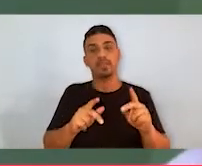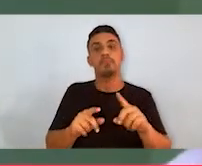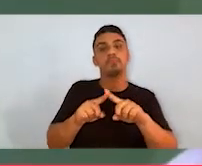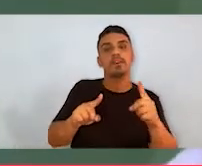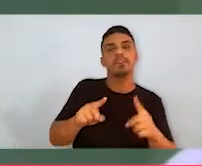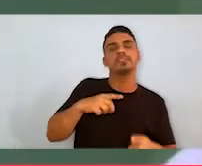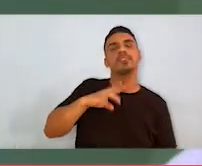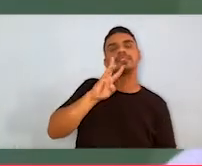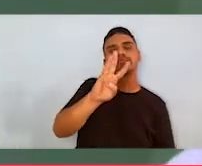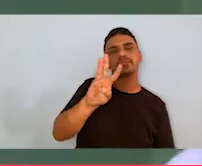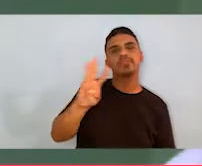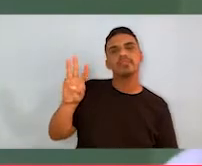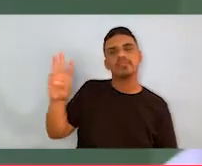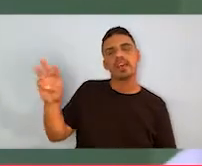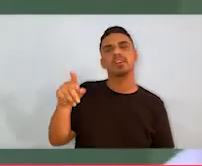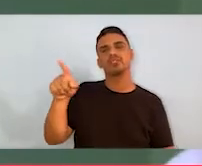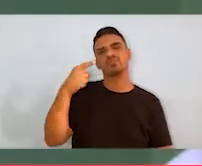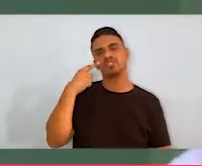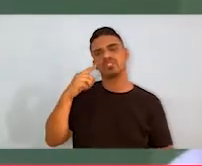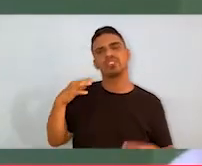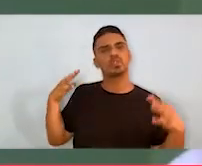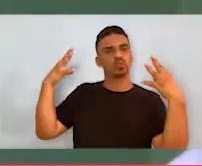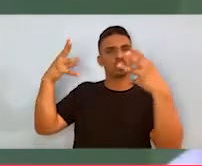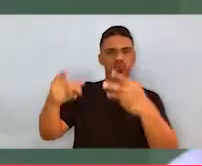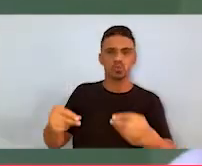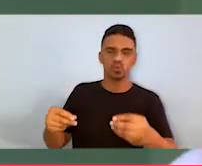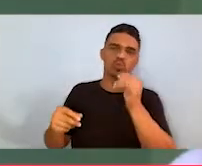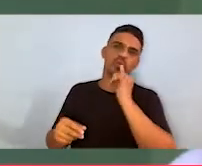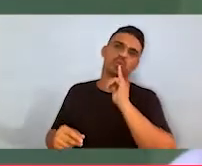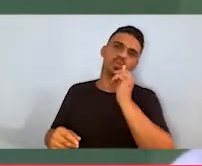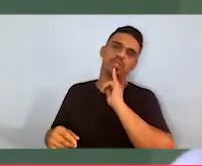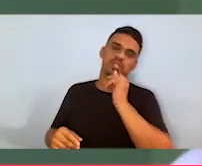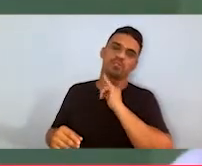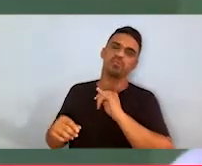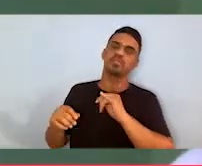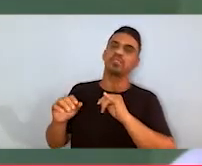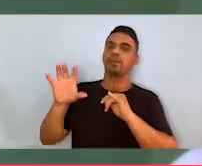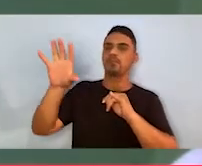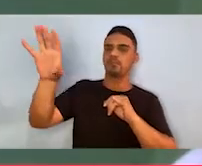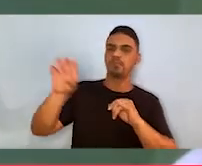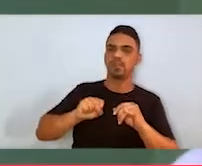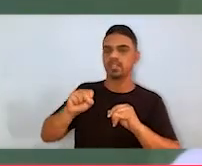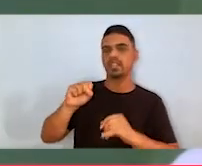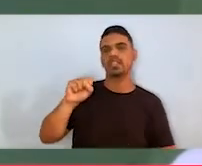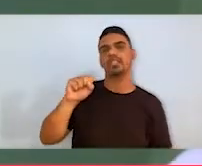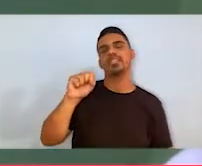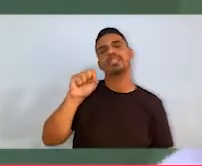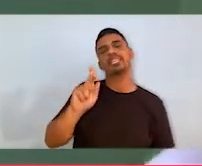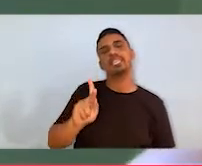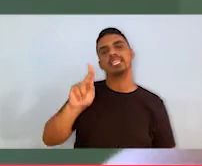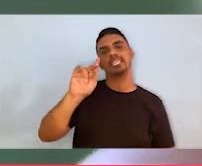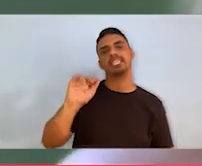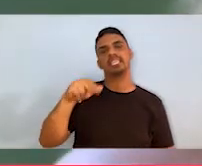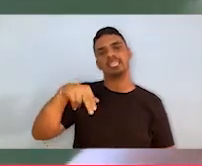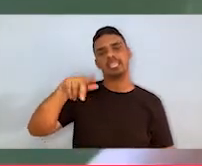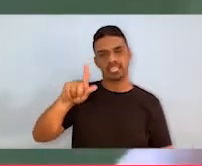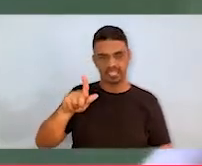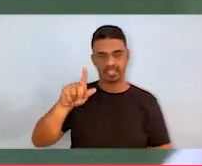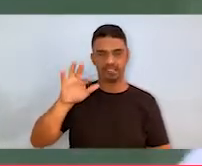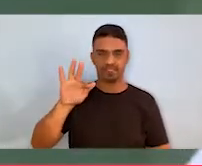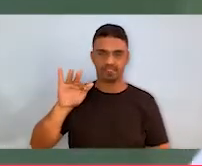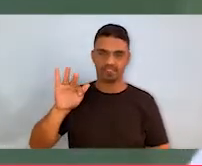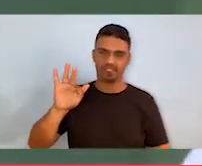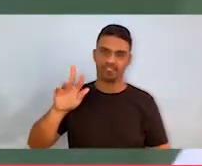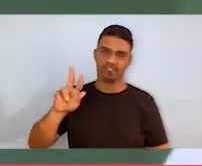tem sites que você pega sprite sheet inteira. Eu já, por exemplo, peguei sprite sheet de King of Fighters para estudar. Eu saí